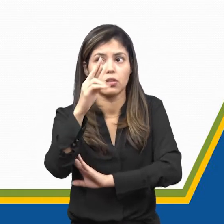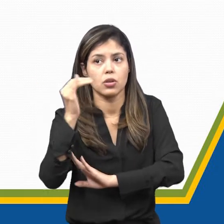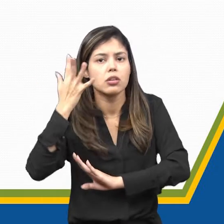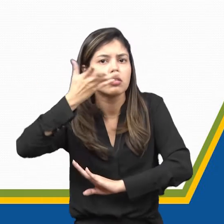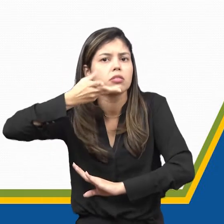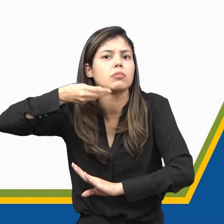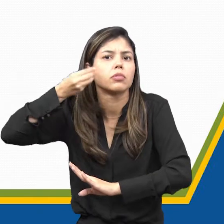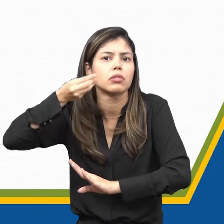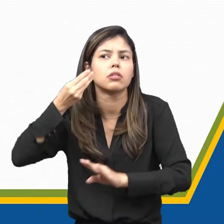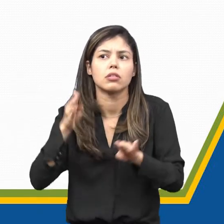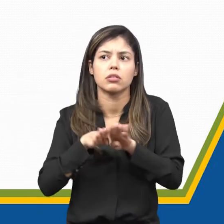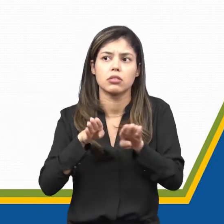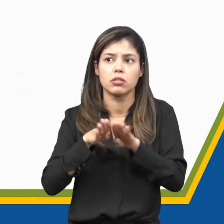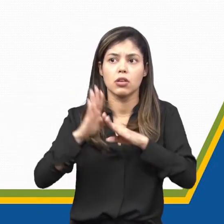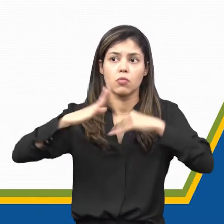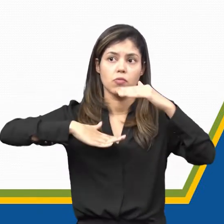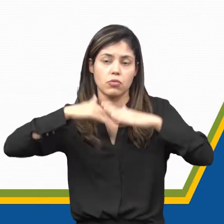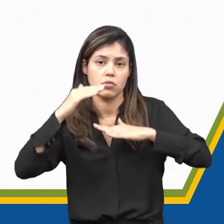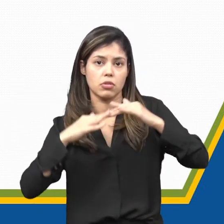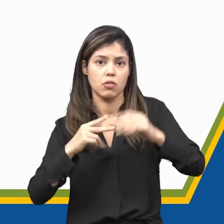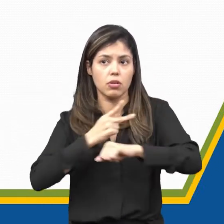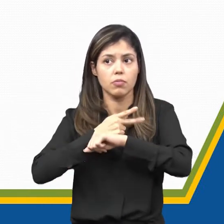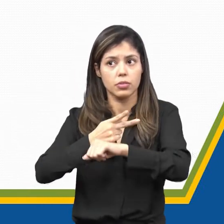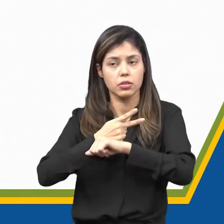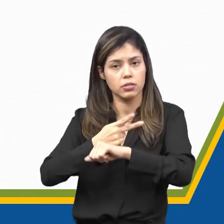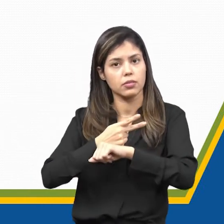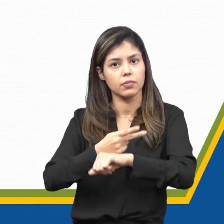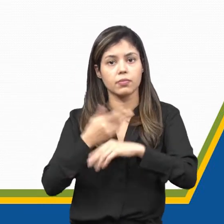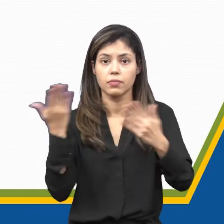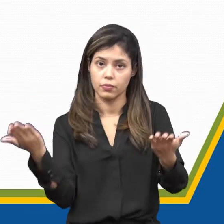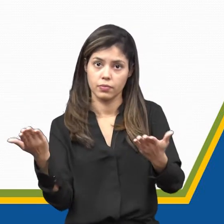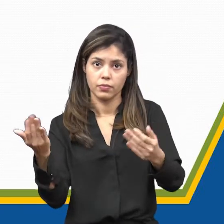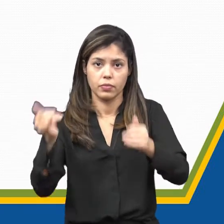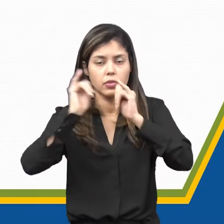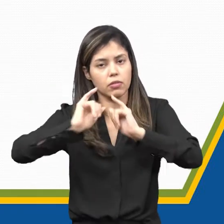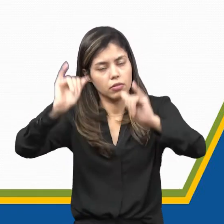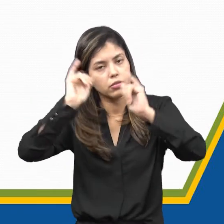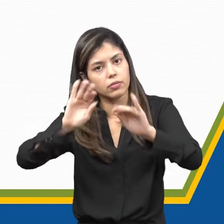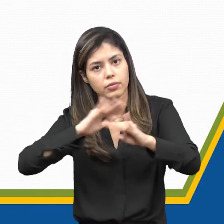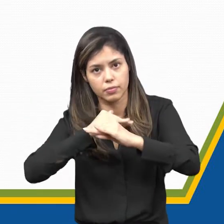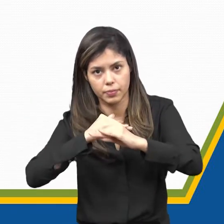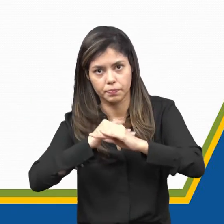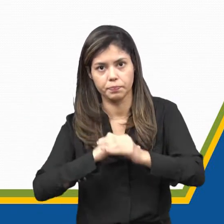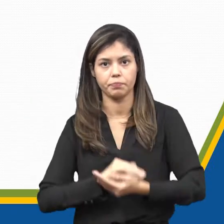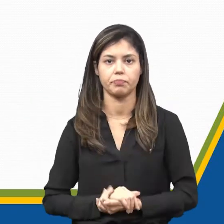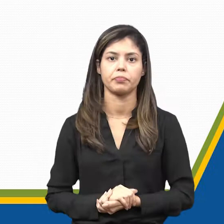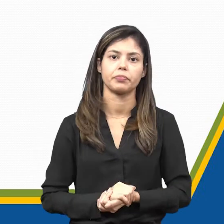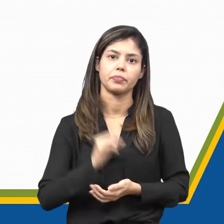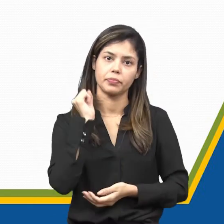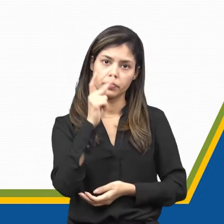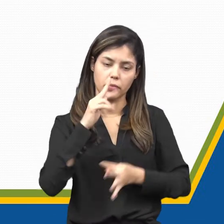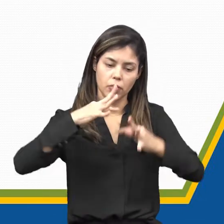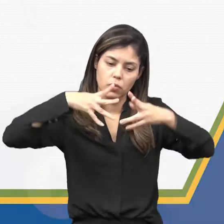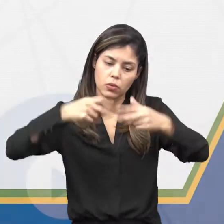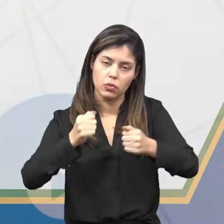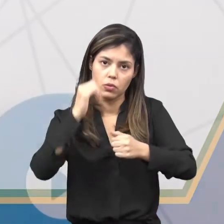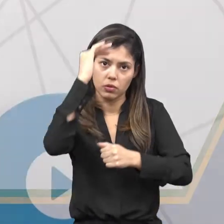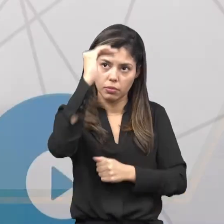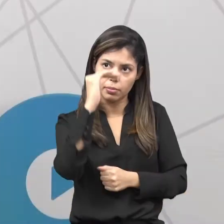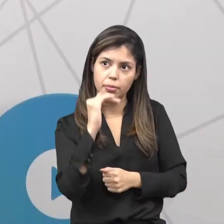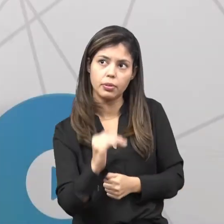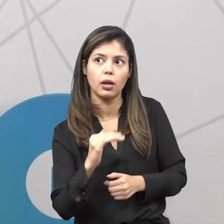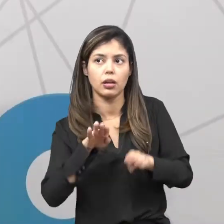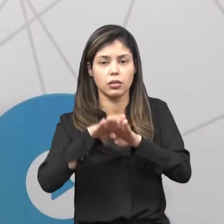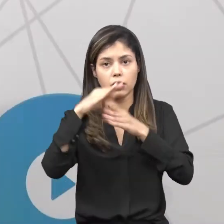indivíduo profissional e para efeito de pesquisa, para efeito de divulgação. Ok? Tudo isso são os objetivos